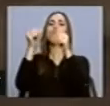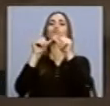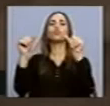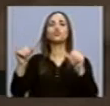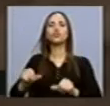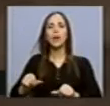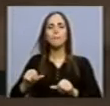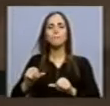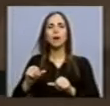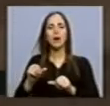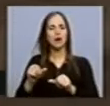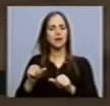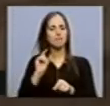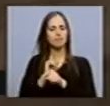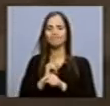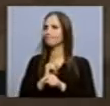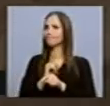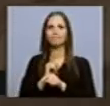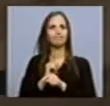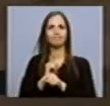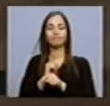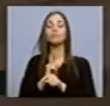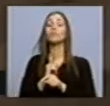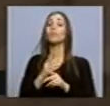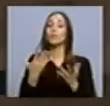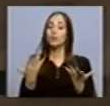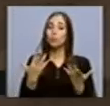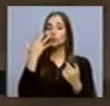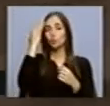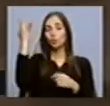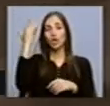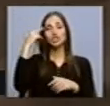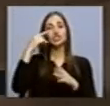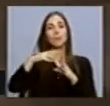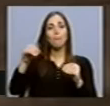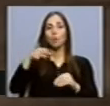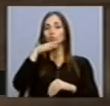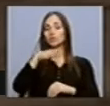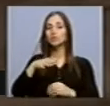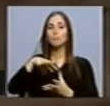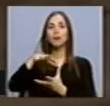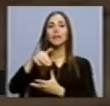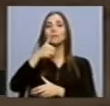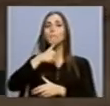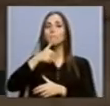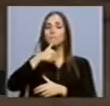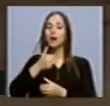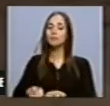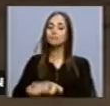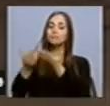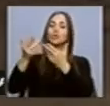planetas. E, portanto, o que diz esta teoria é que Marte provavelmente nasceu a um local ao dobro da distância onde está